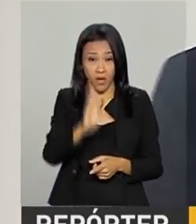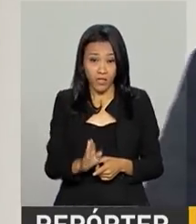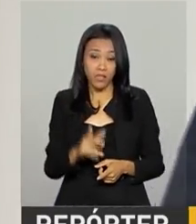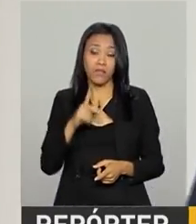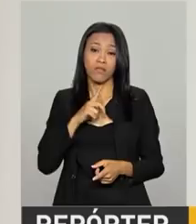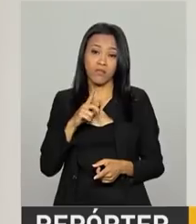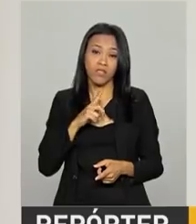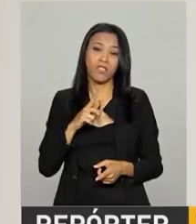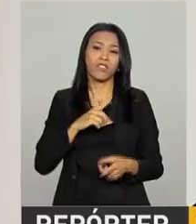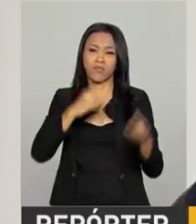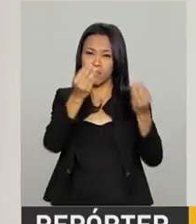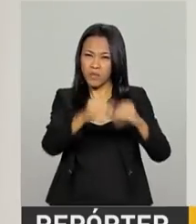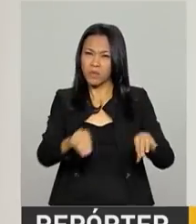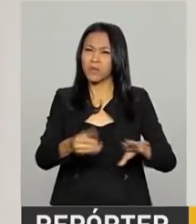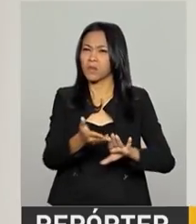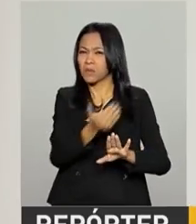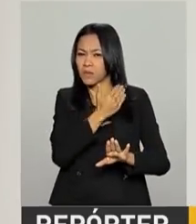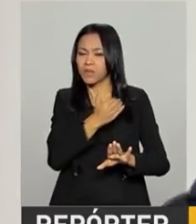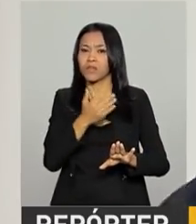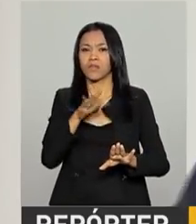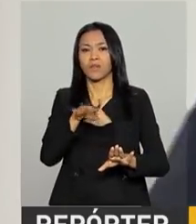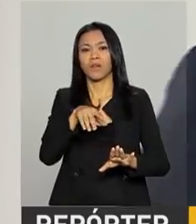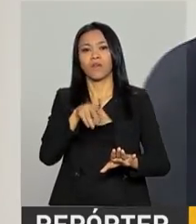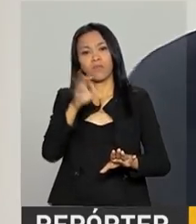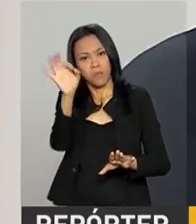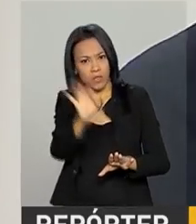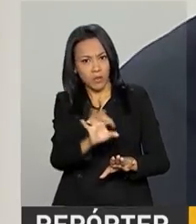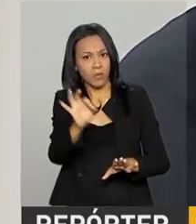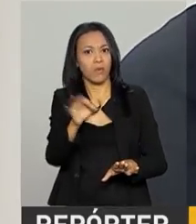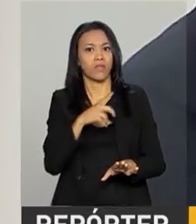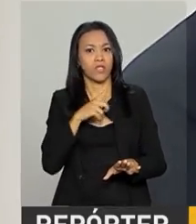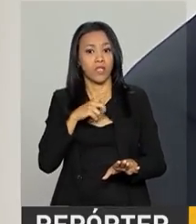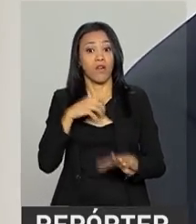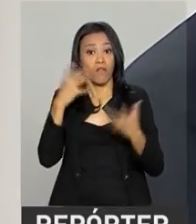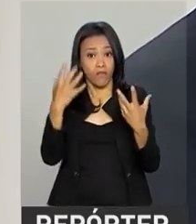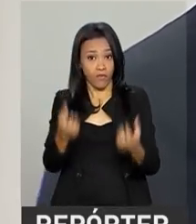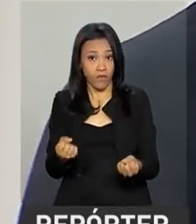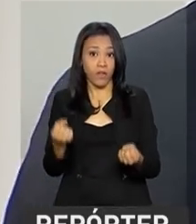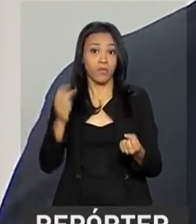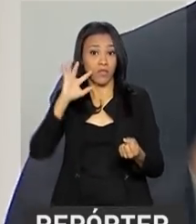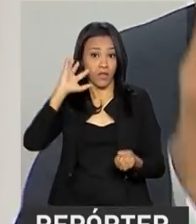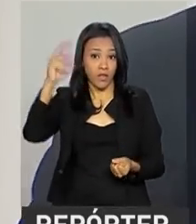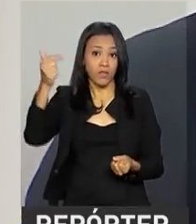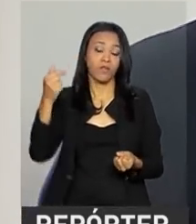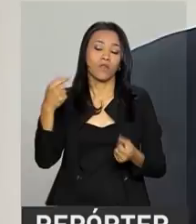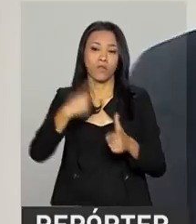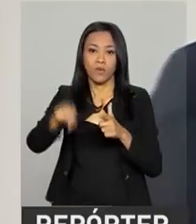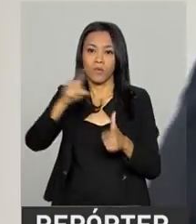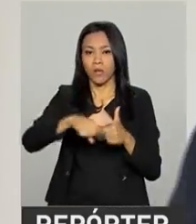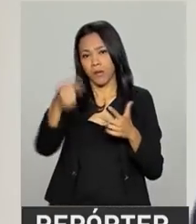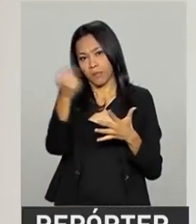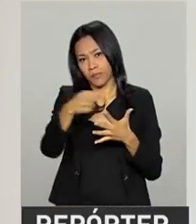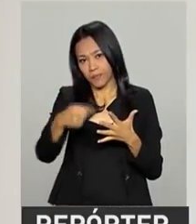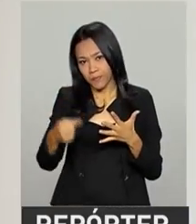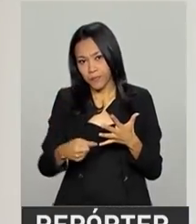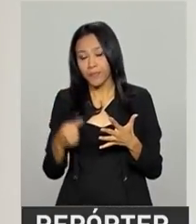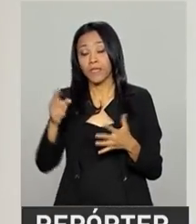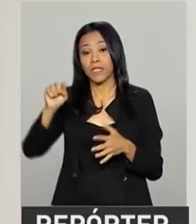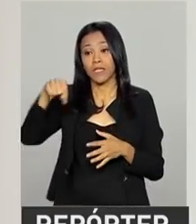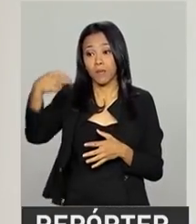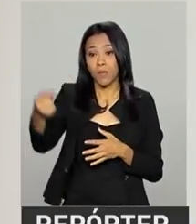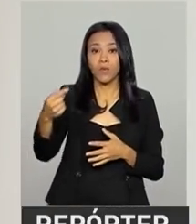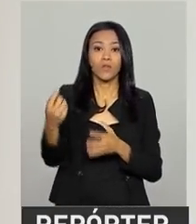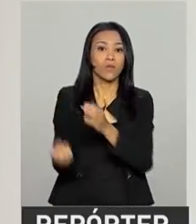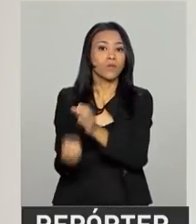cobrado nós vamos atacar burocracia nós vamos atacar os problemas como temos atacado com a questão da agência que vem logo mais pra